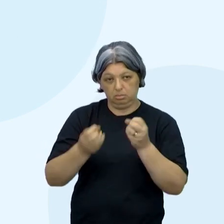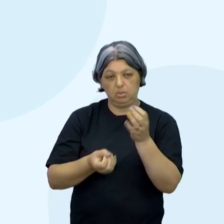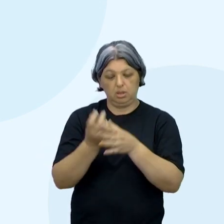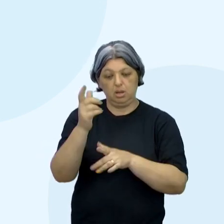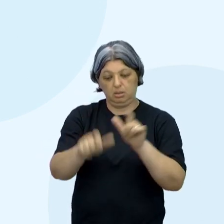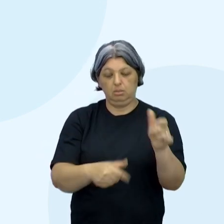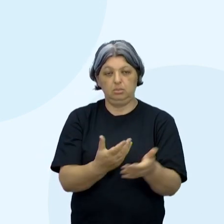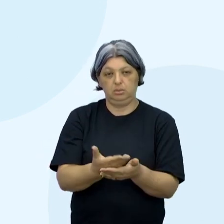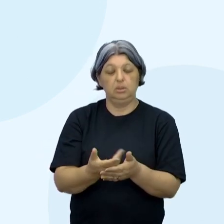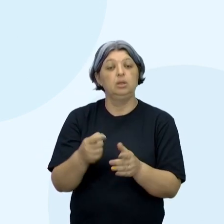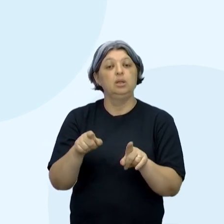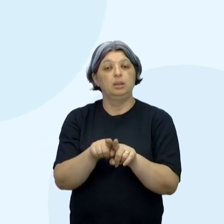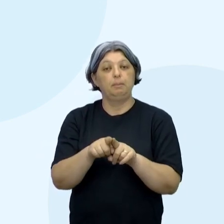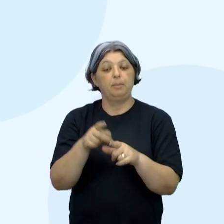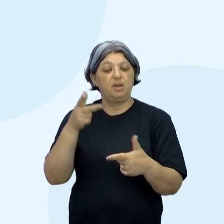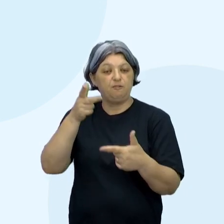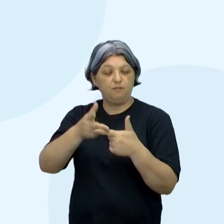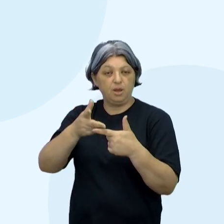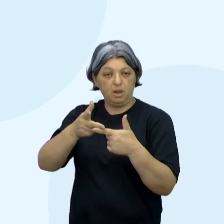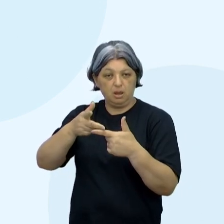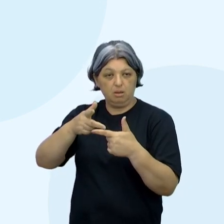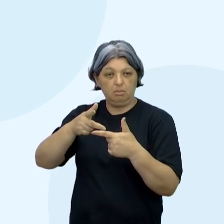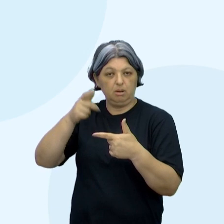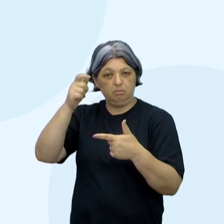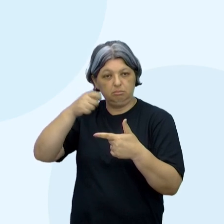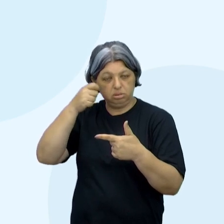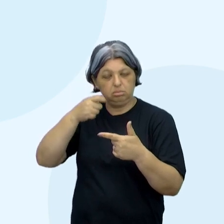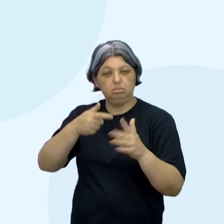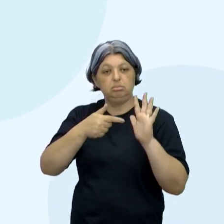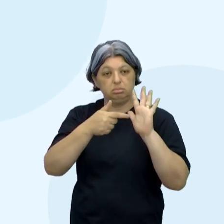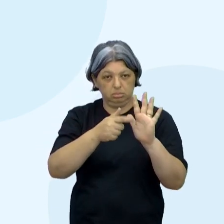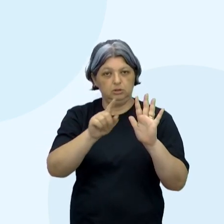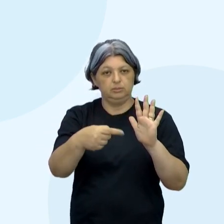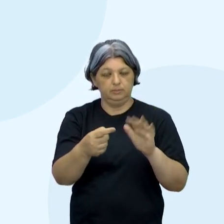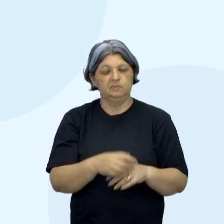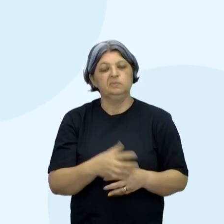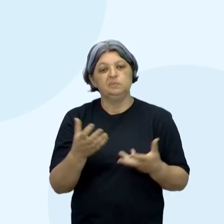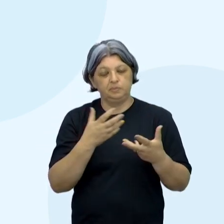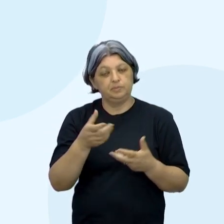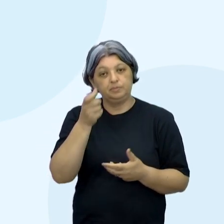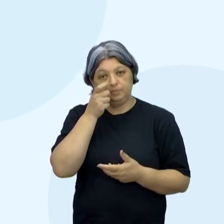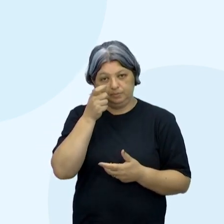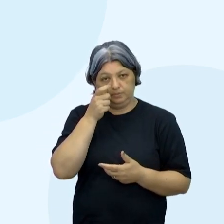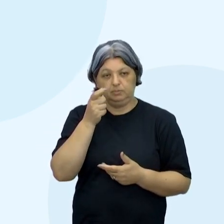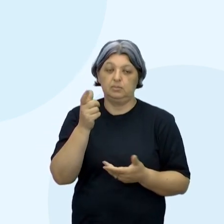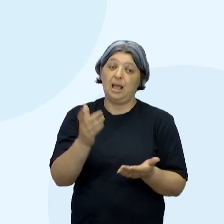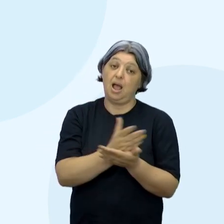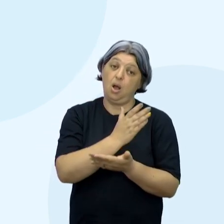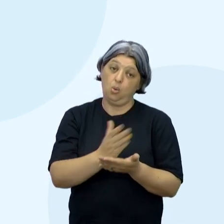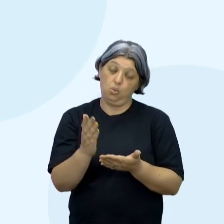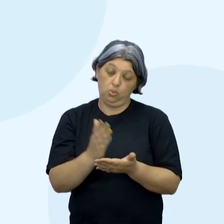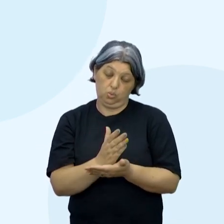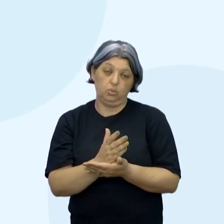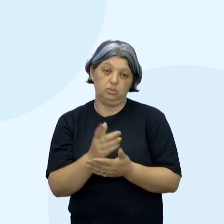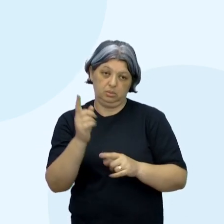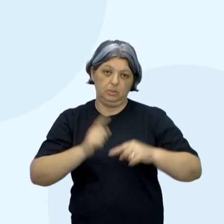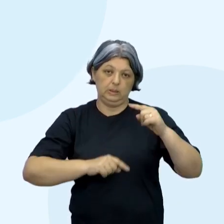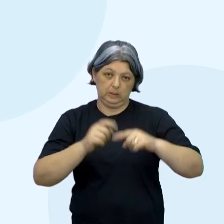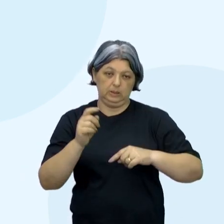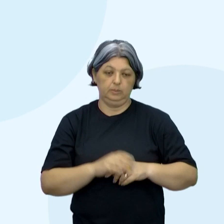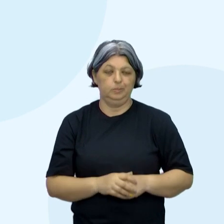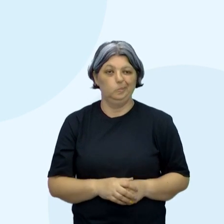exibir a filmagem, né, que os alunos editaram com todo o processo de produção. Eu quero muito poder ver pelo menos alguns desses materiais,